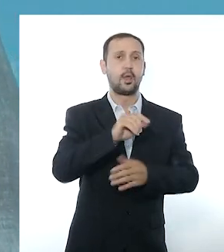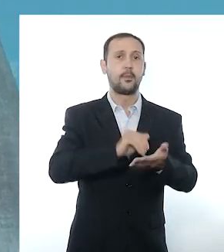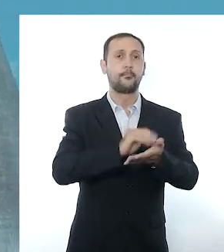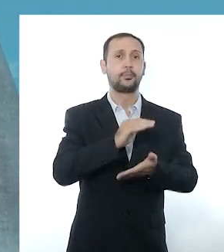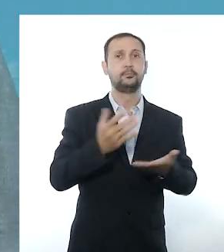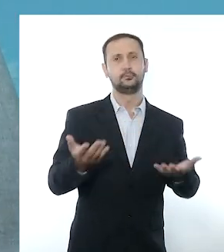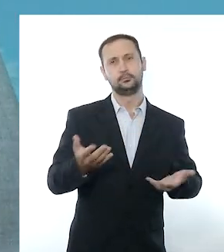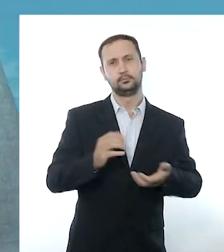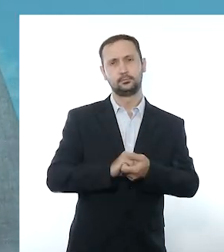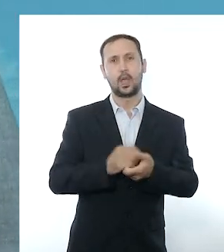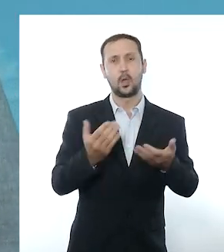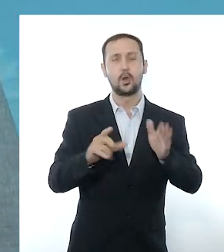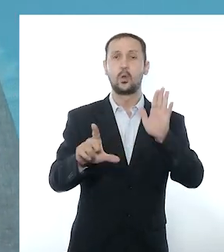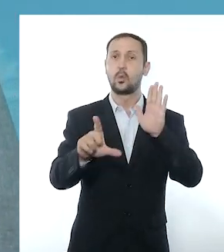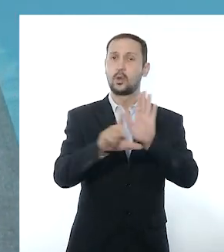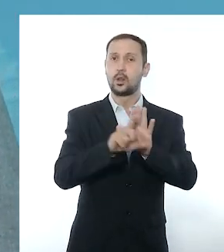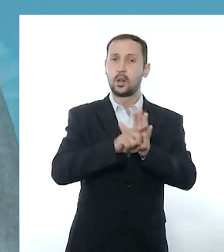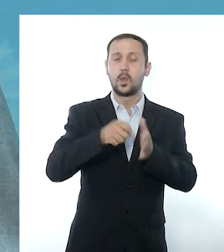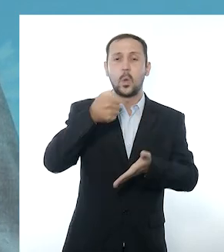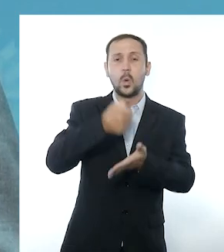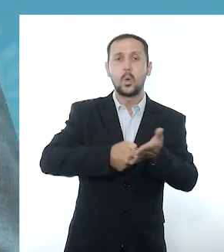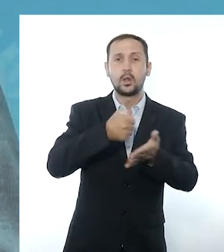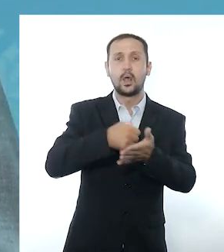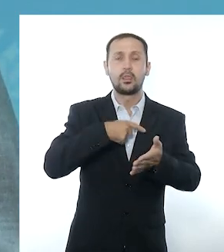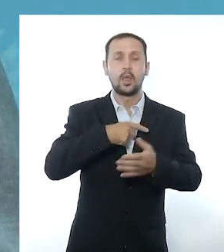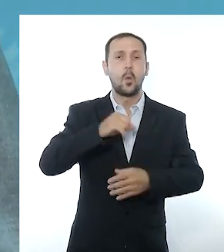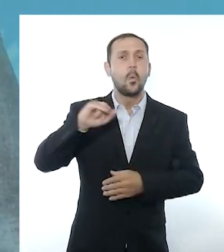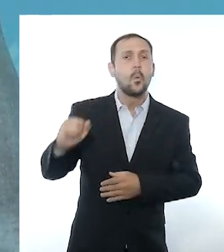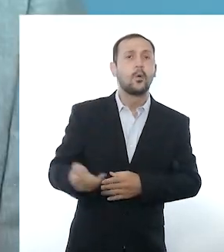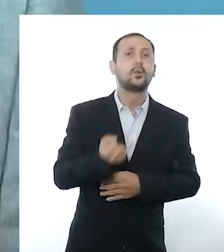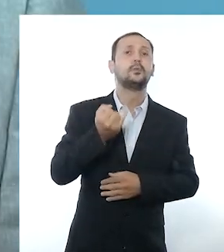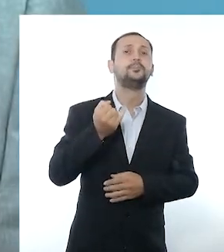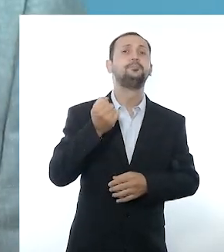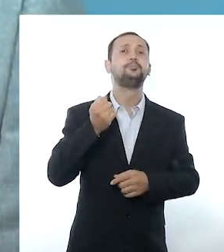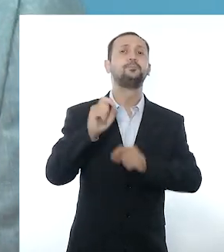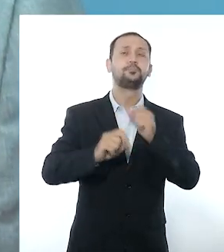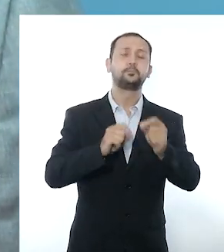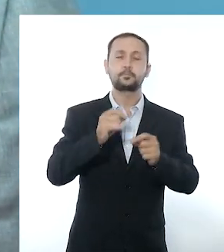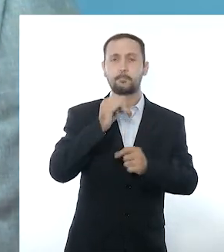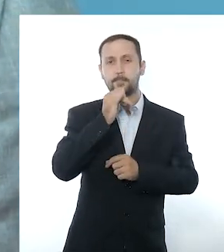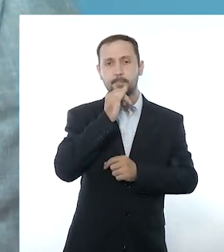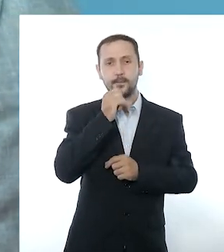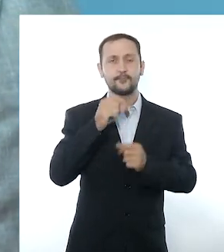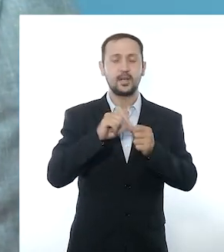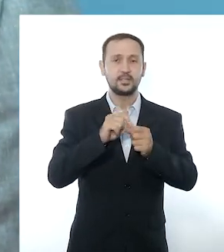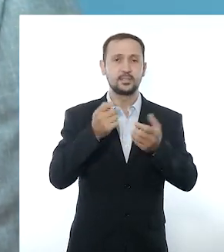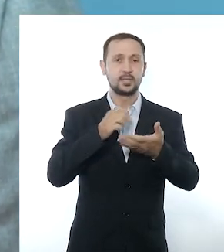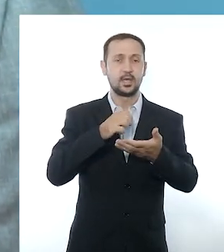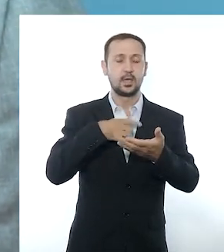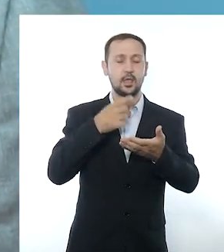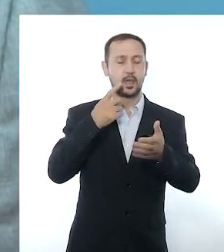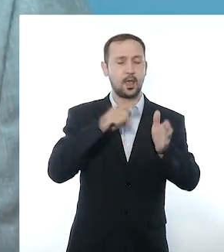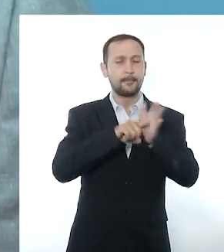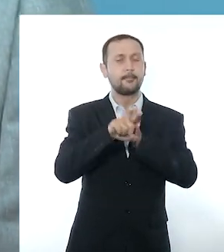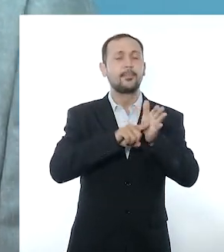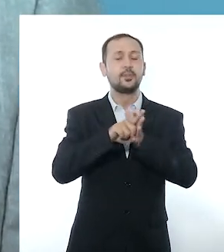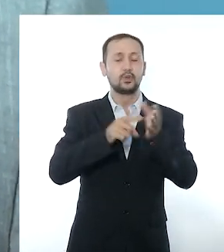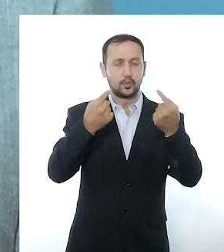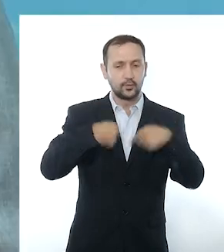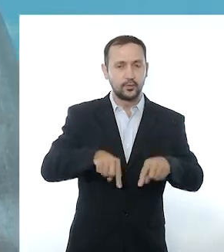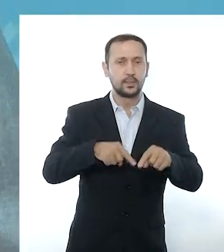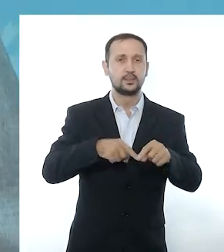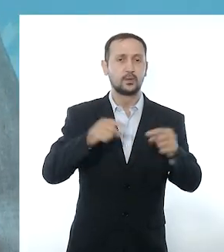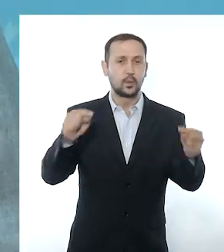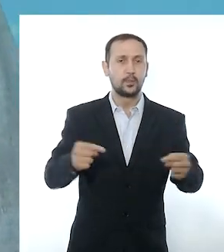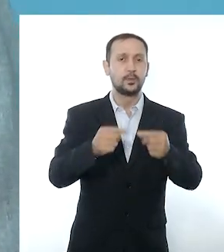gente, através dessa lei, garante que ela tenha oportunidade de fazer o exame de aptidão física